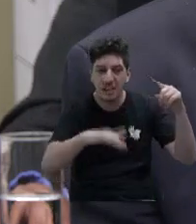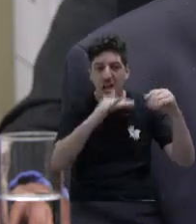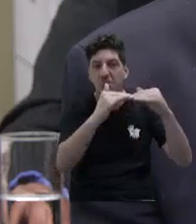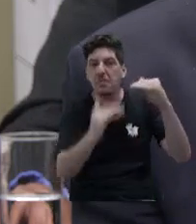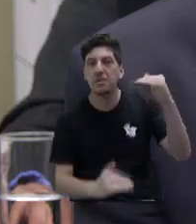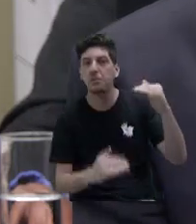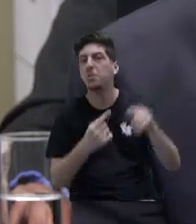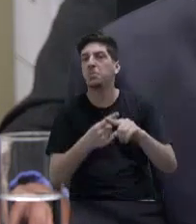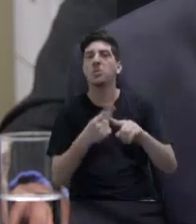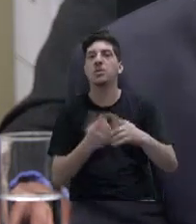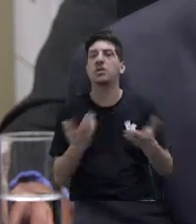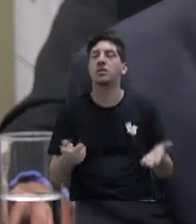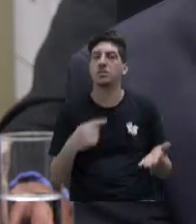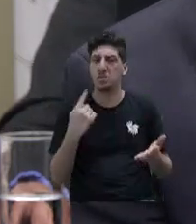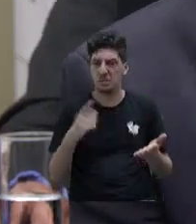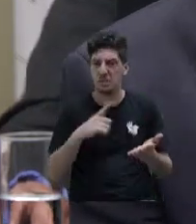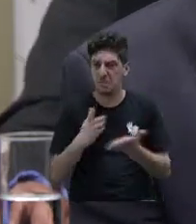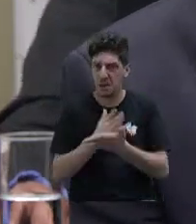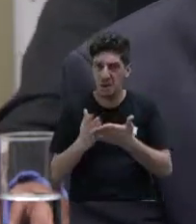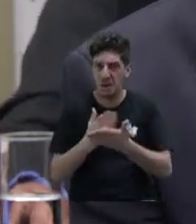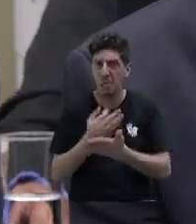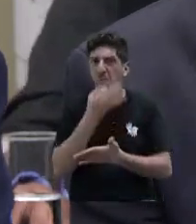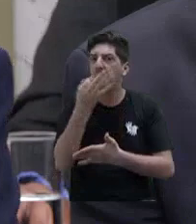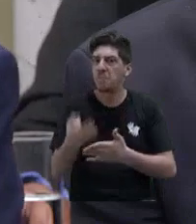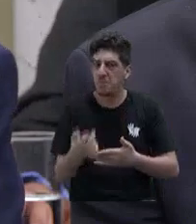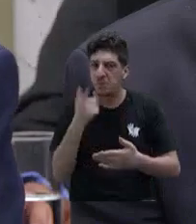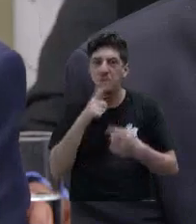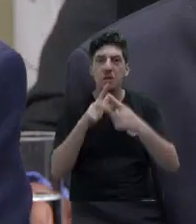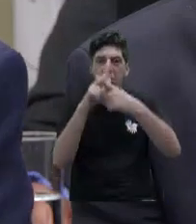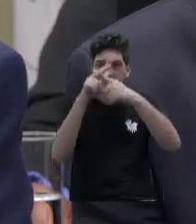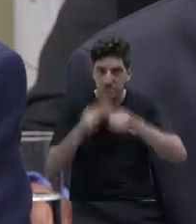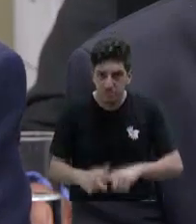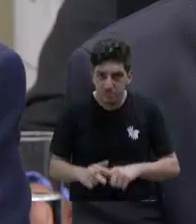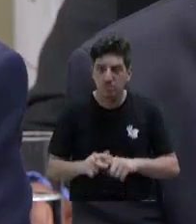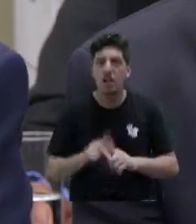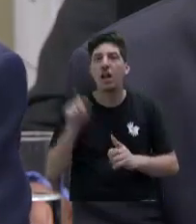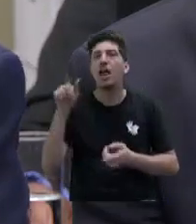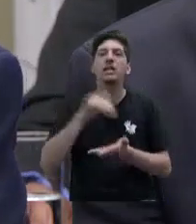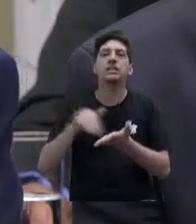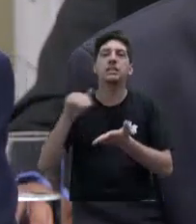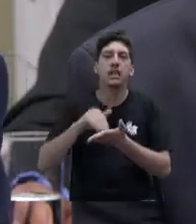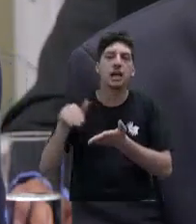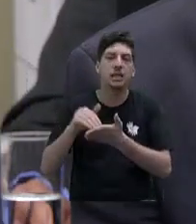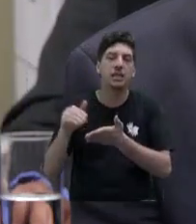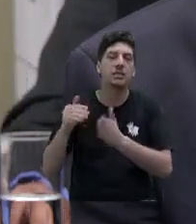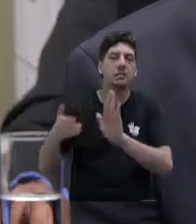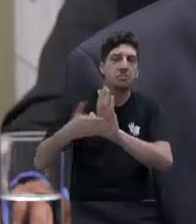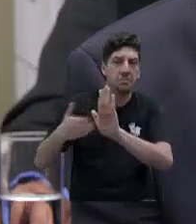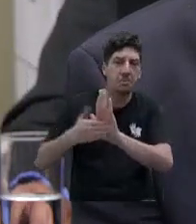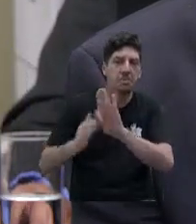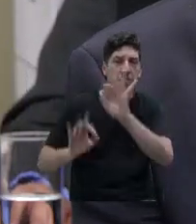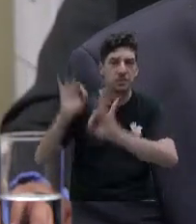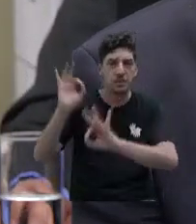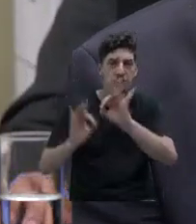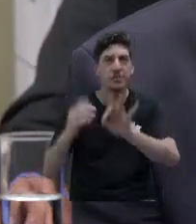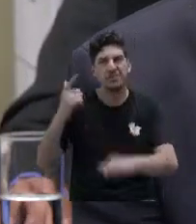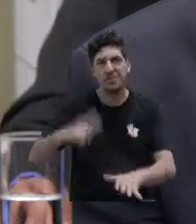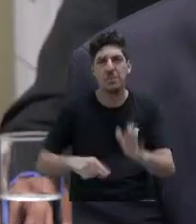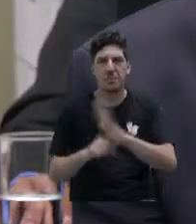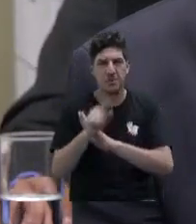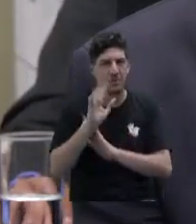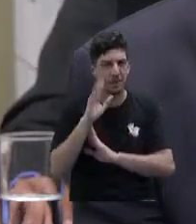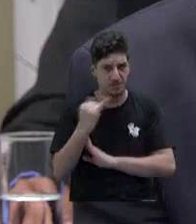curso para corrigir essa distorção com a Secretaria de Planejamento? Vou repetir a pergunta, que eu acho que